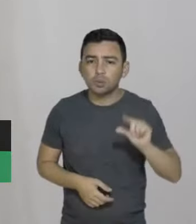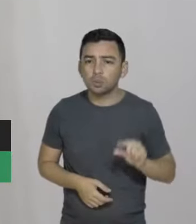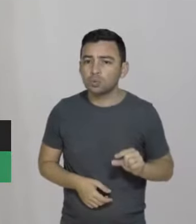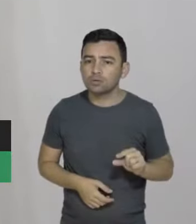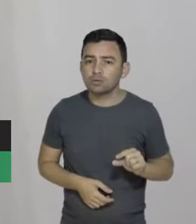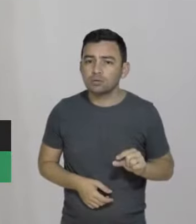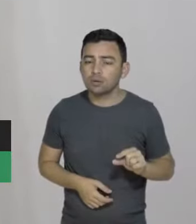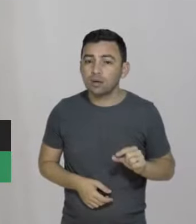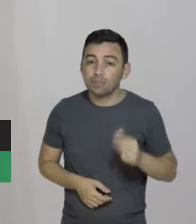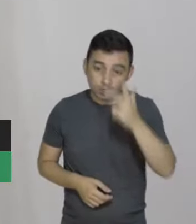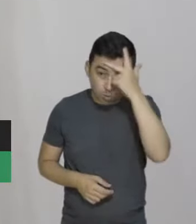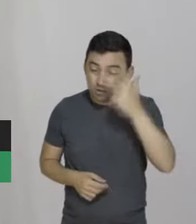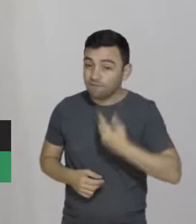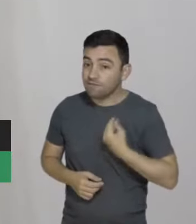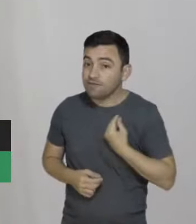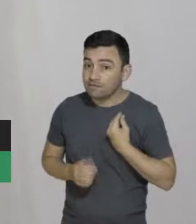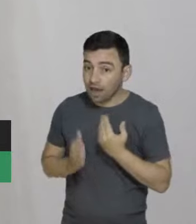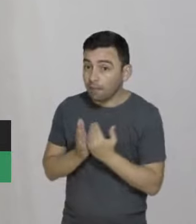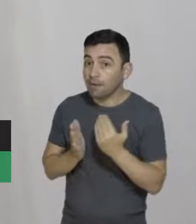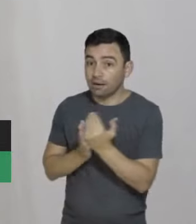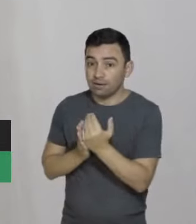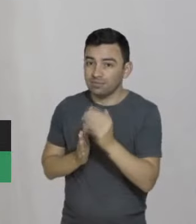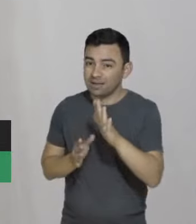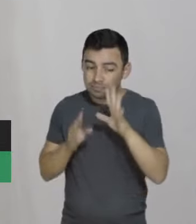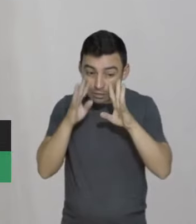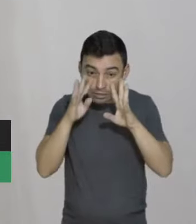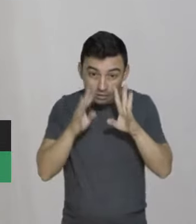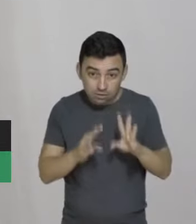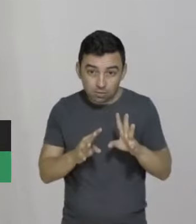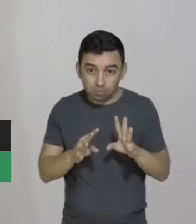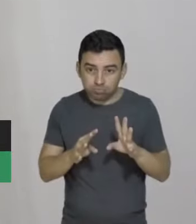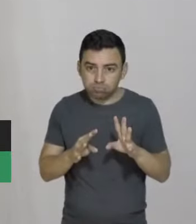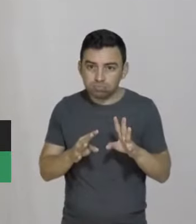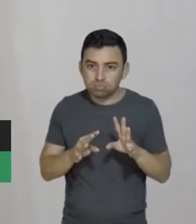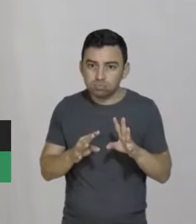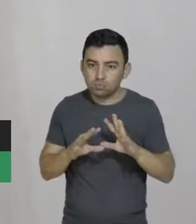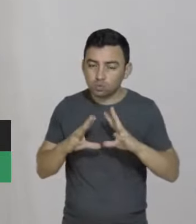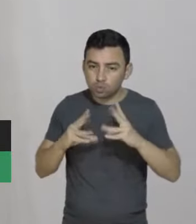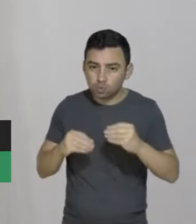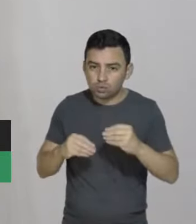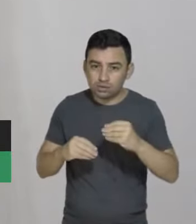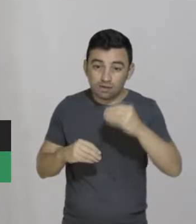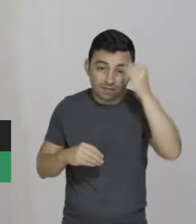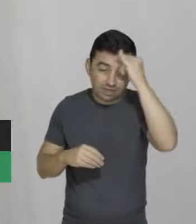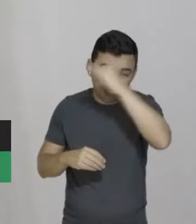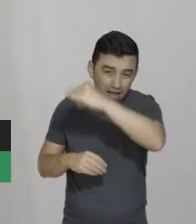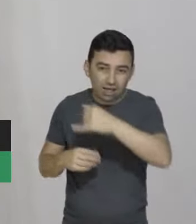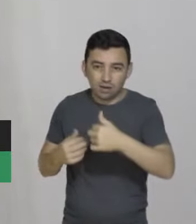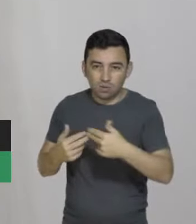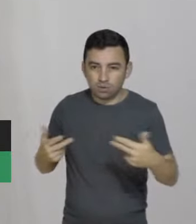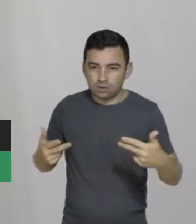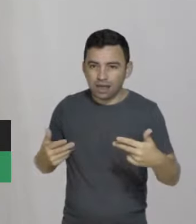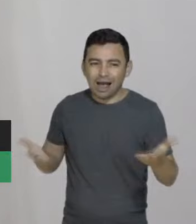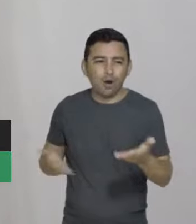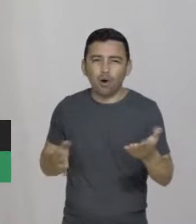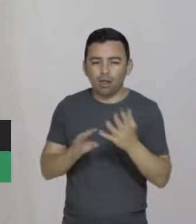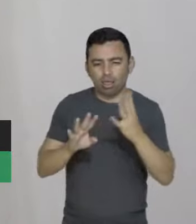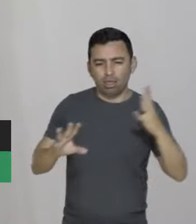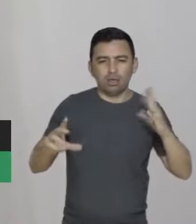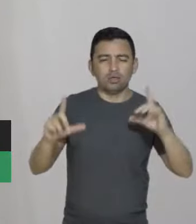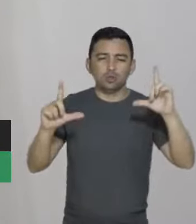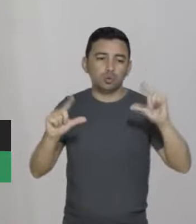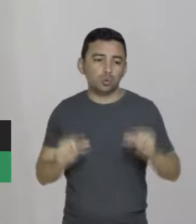viver mais, só que se nós não tivermos uma atenção com a saúde, principalmente na prevenção, não adianta a gente zerar a fila agora, 105 mil